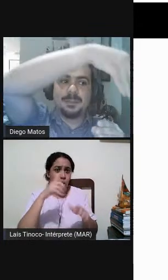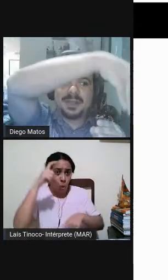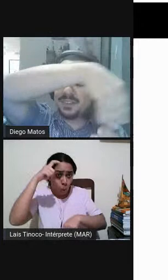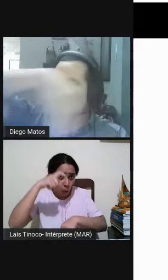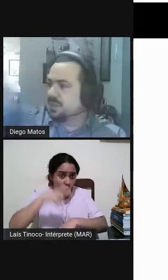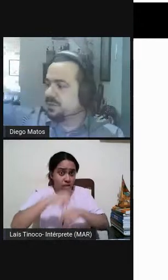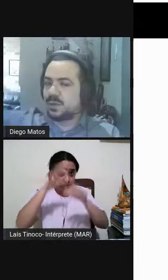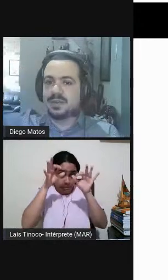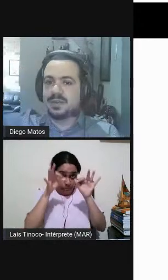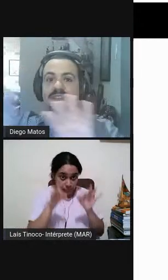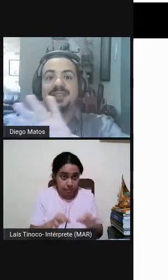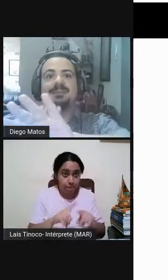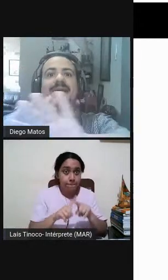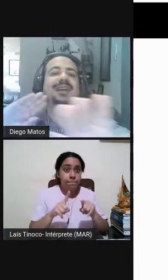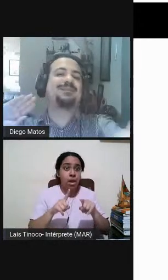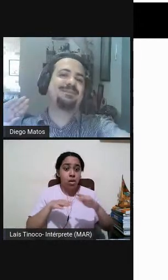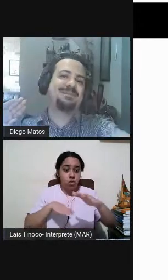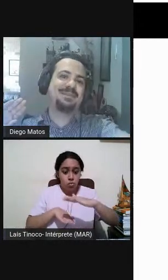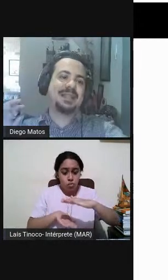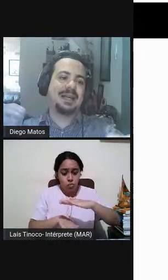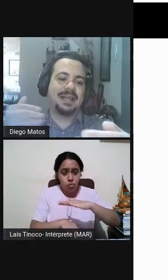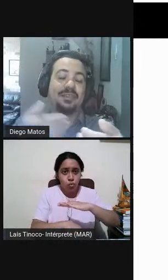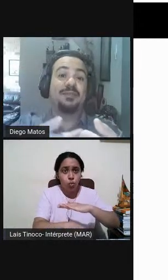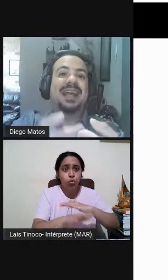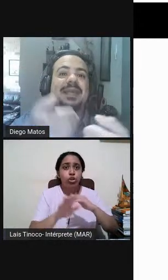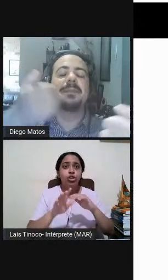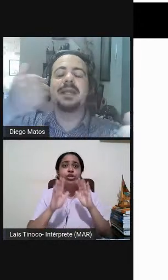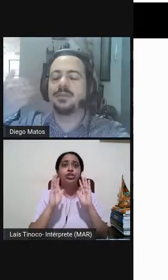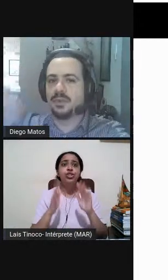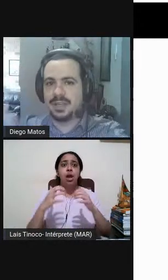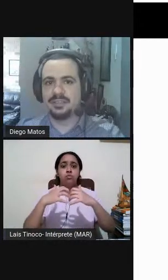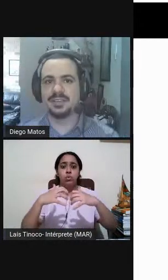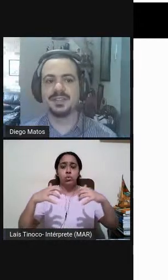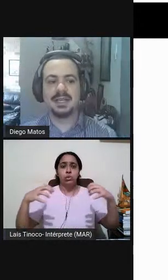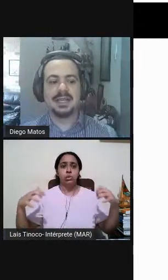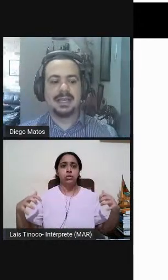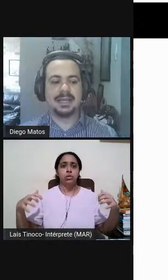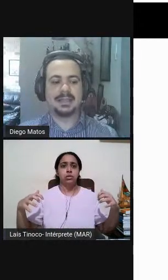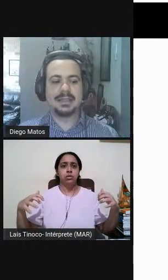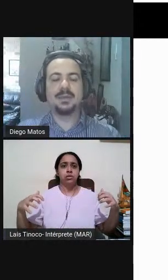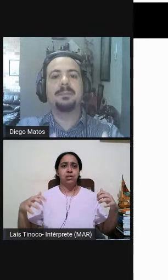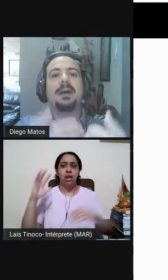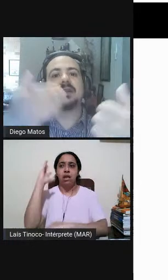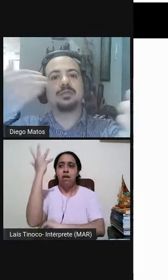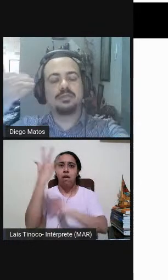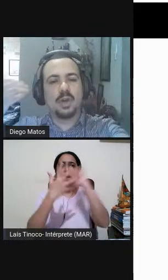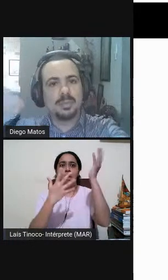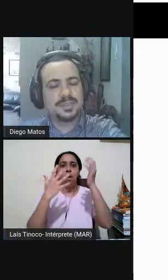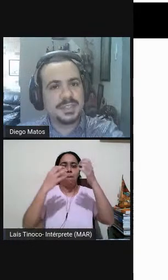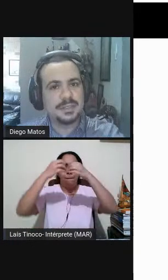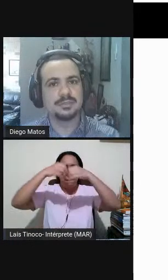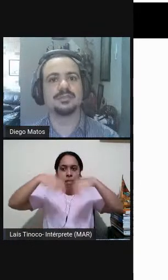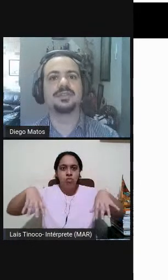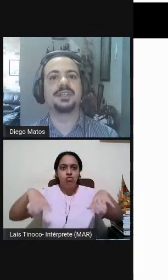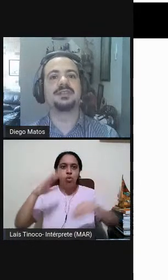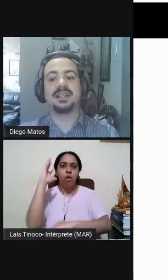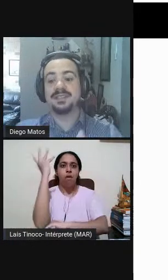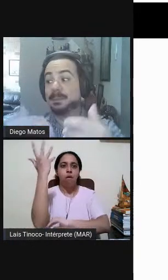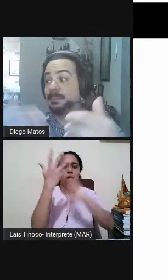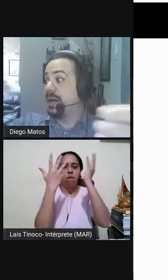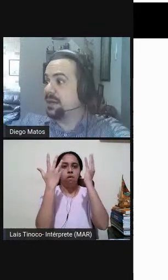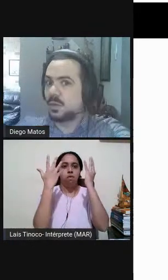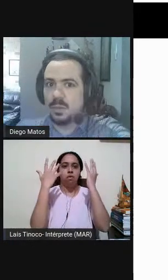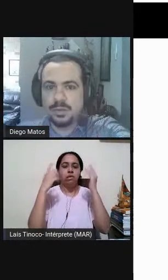mas só passagem da Ferroviária já separa ela já fragmenta florestas ela tem impacto nos corpos hídricos